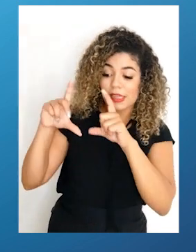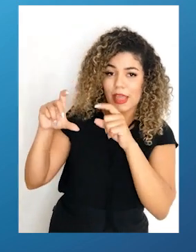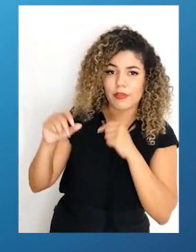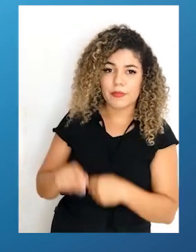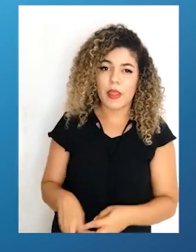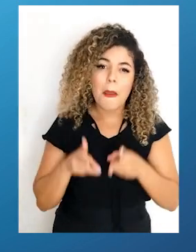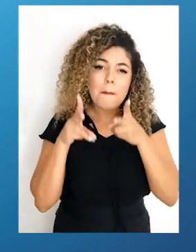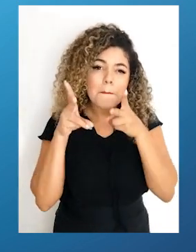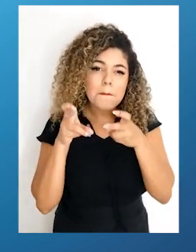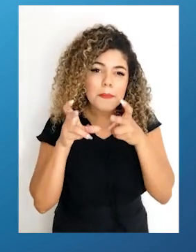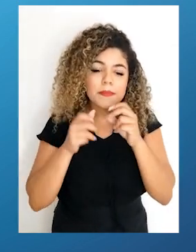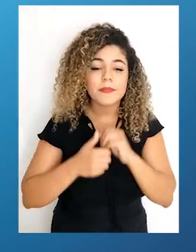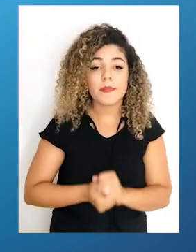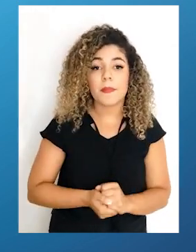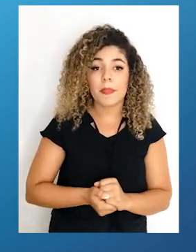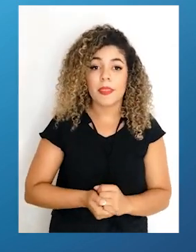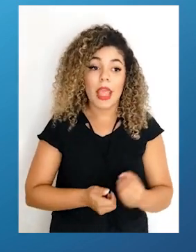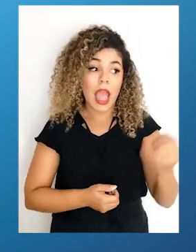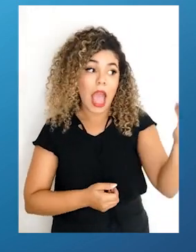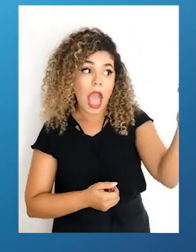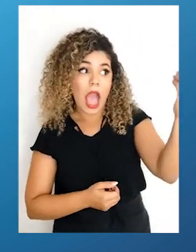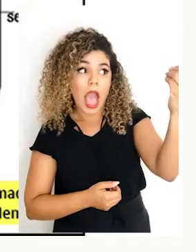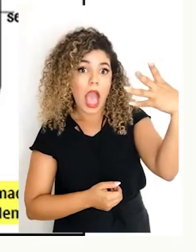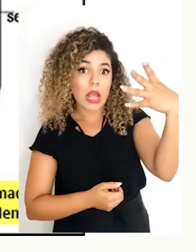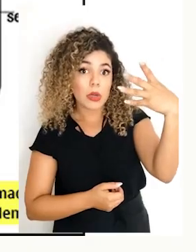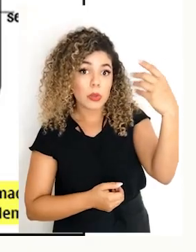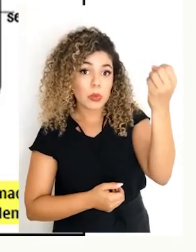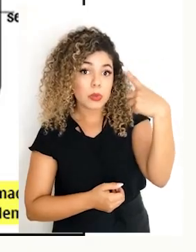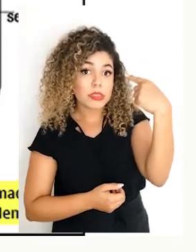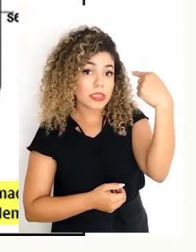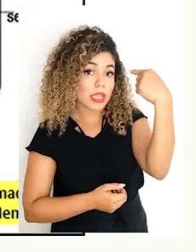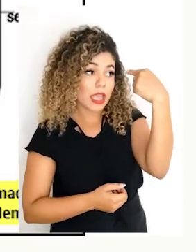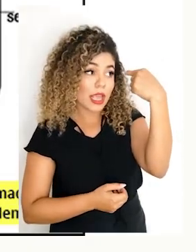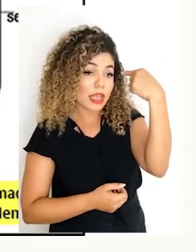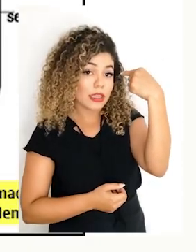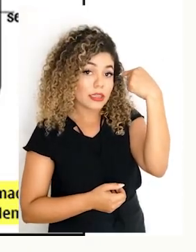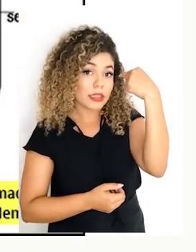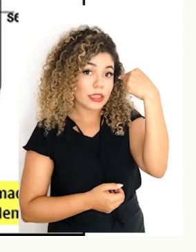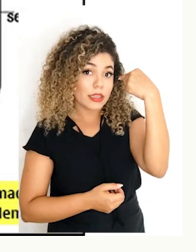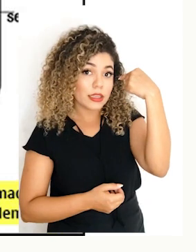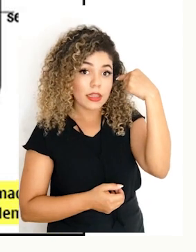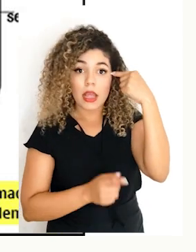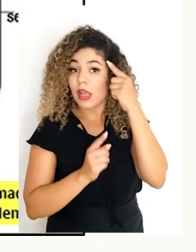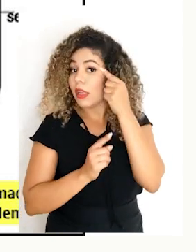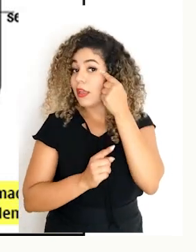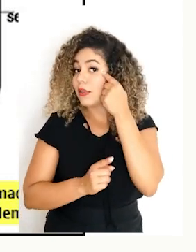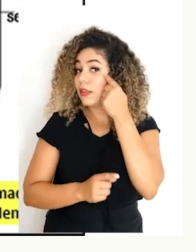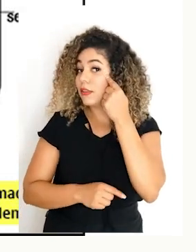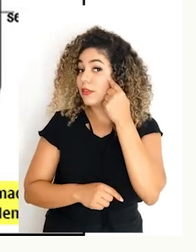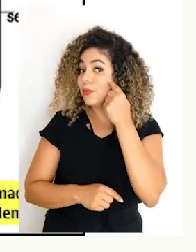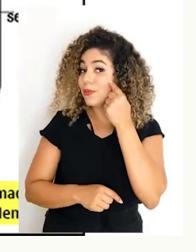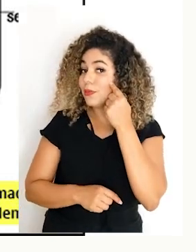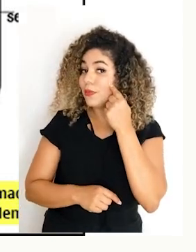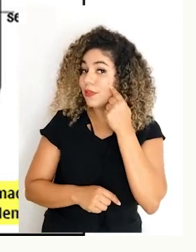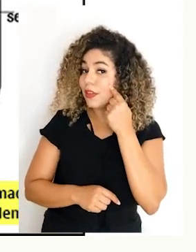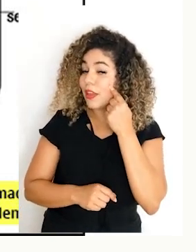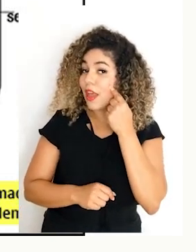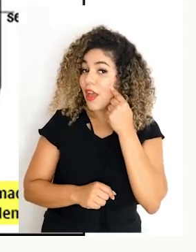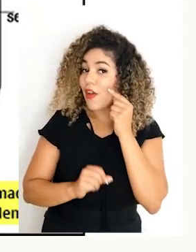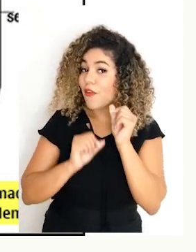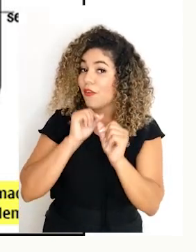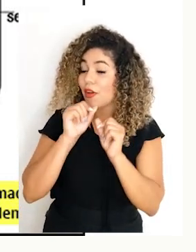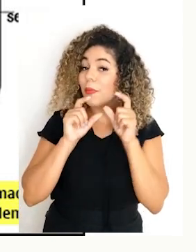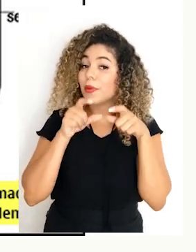pupila, que está incidindo sobre a córnea em nossa íris, vai diretamente para a retina, no fundo dos nossos